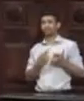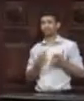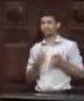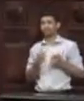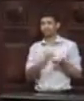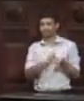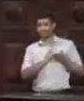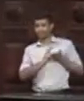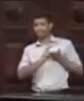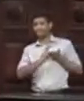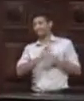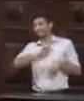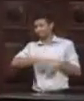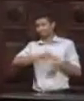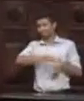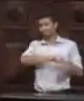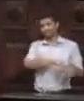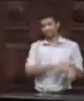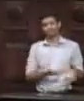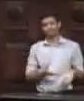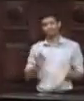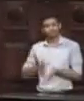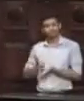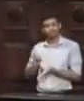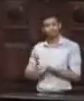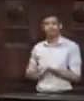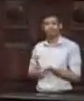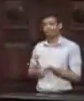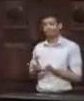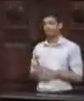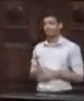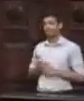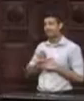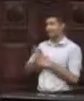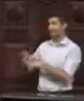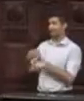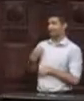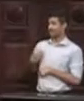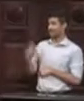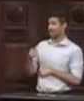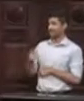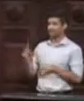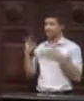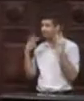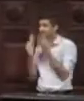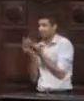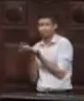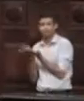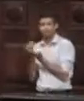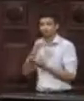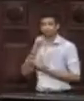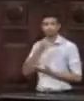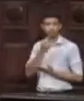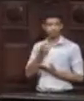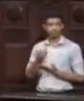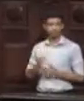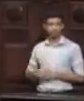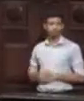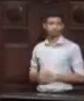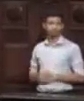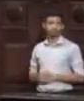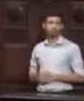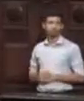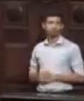falta de recursos para garantir a subsistência sua e de sua família, não